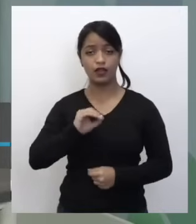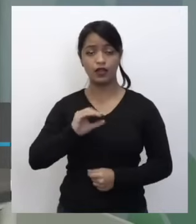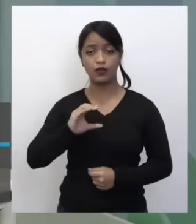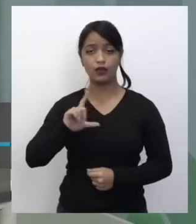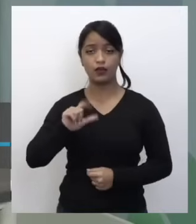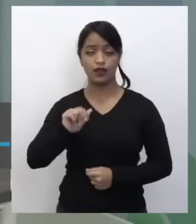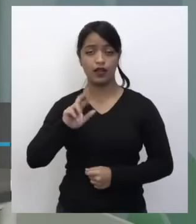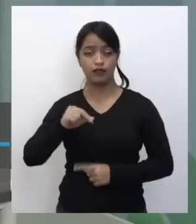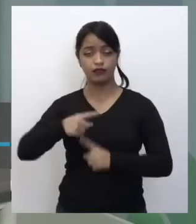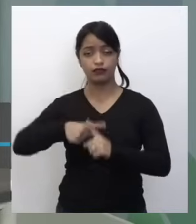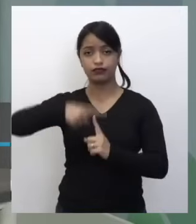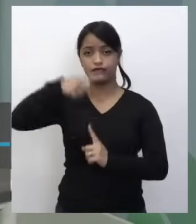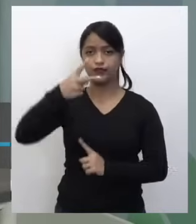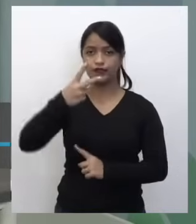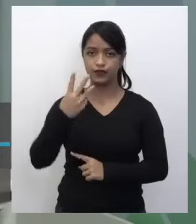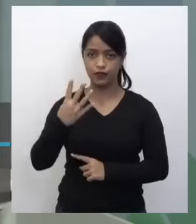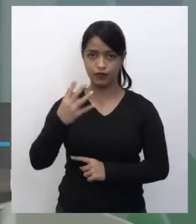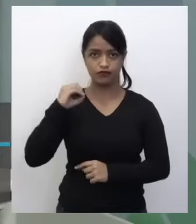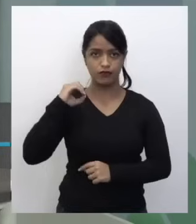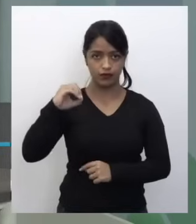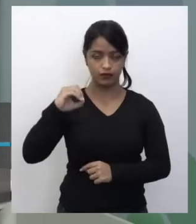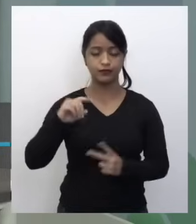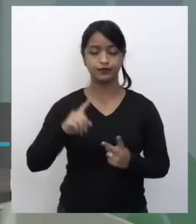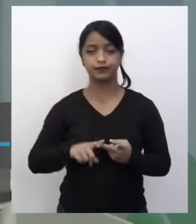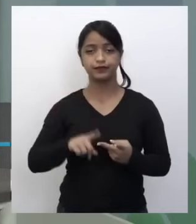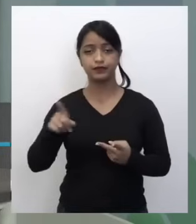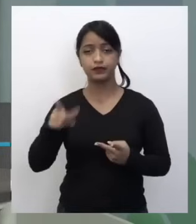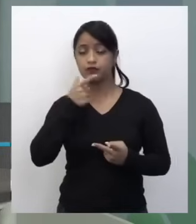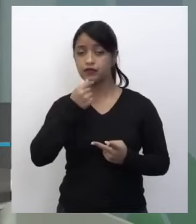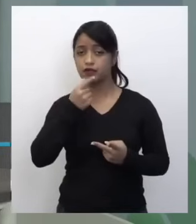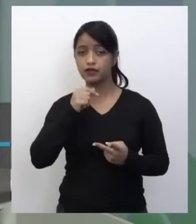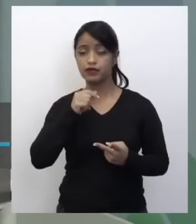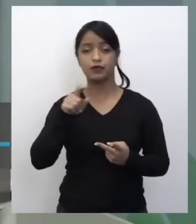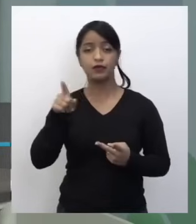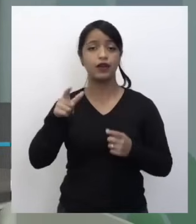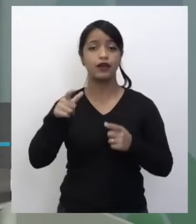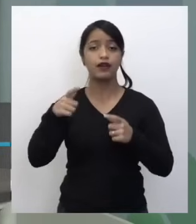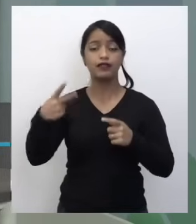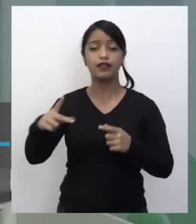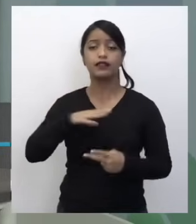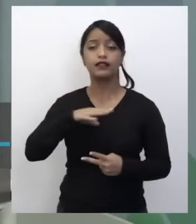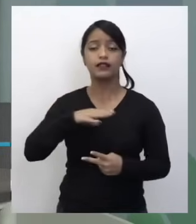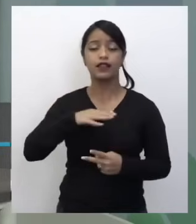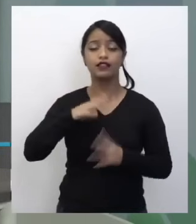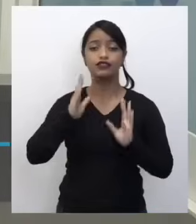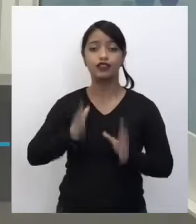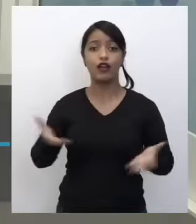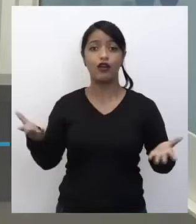Santos, mora em Anhumas, 30 graus já, hein? Nossa, imagina quando chegar meio-dia lá.